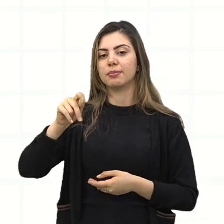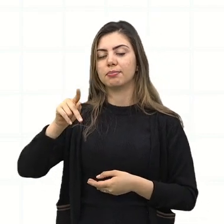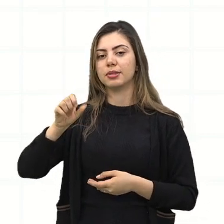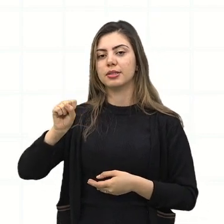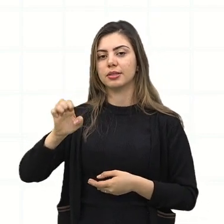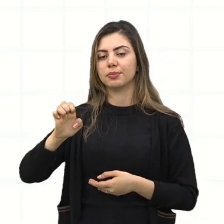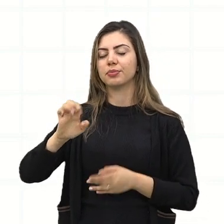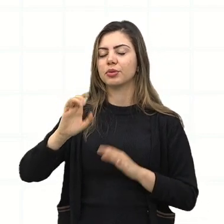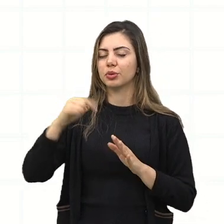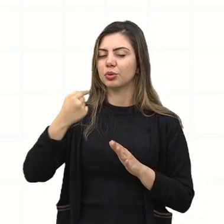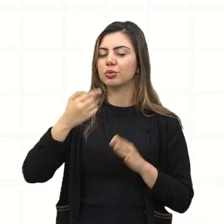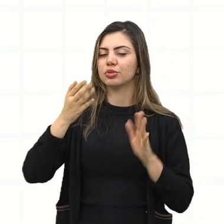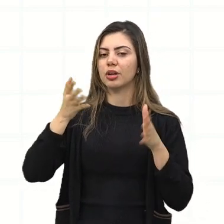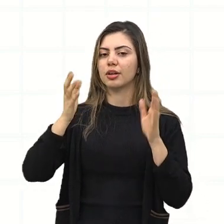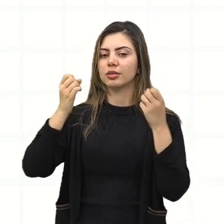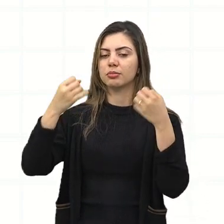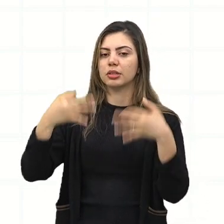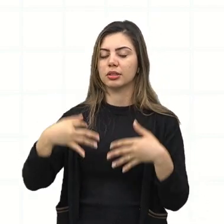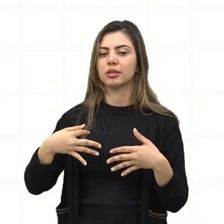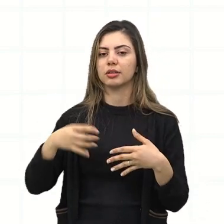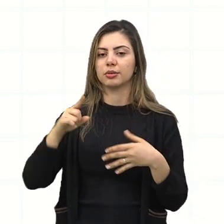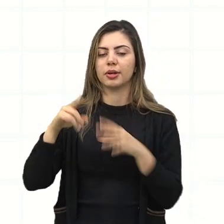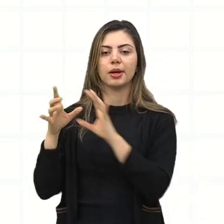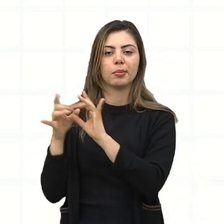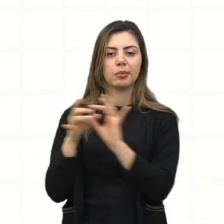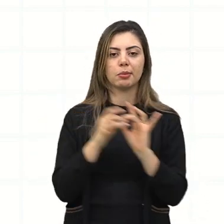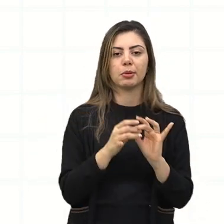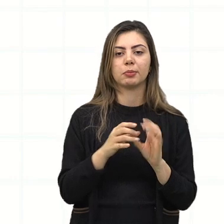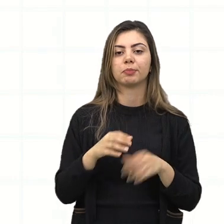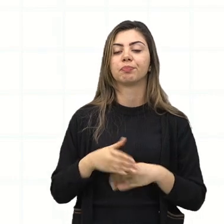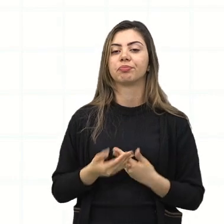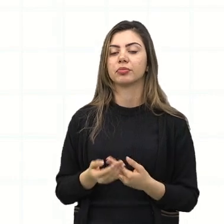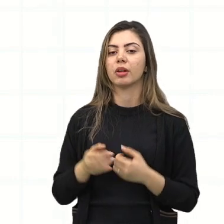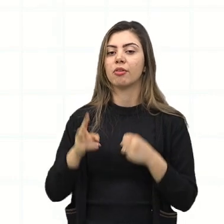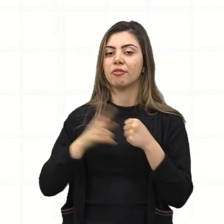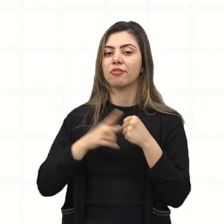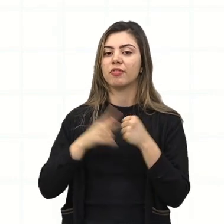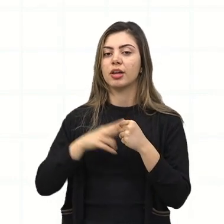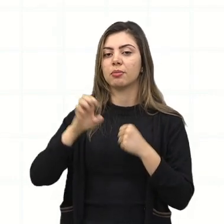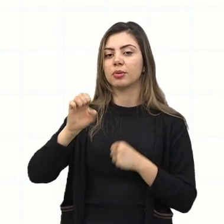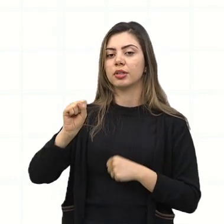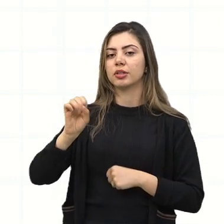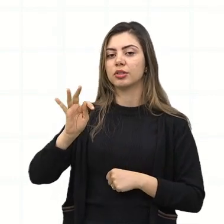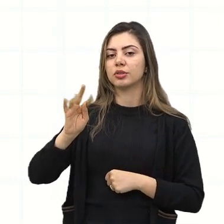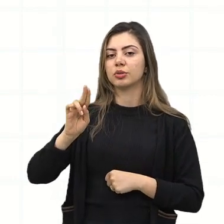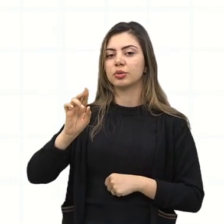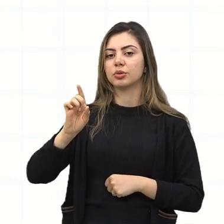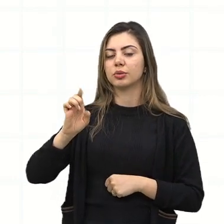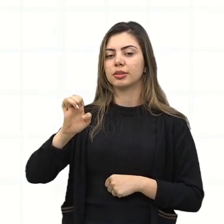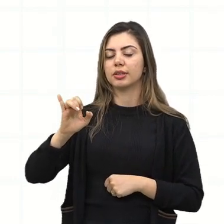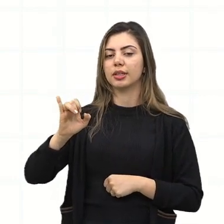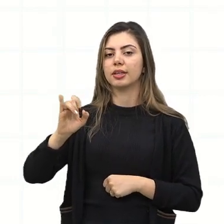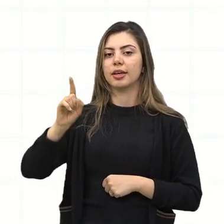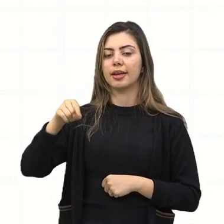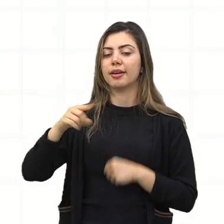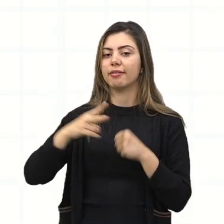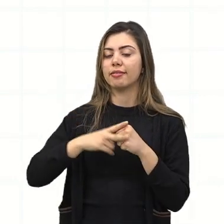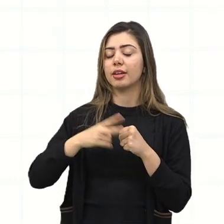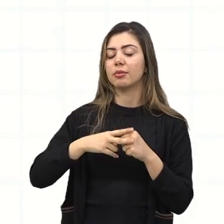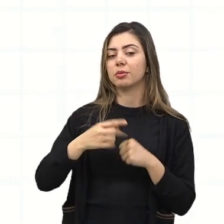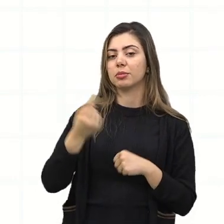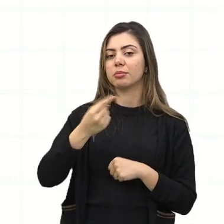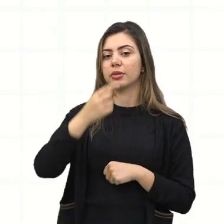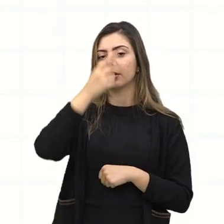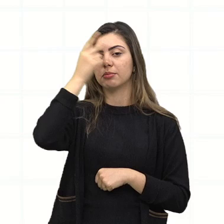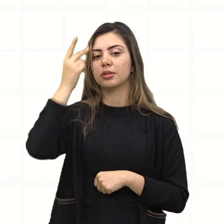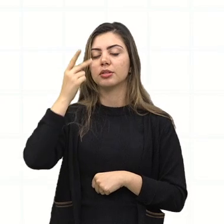sobre questões de coesão. Estudei, a forma verbal é a primeira pessoa, certo?